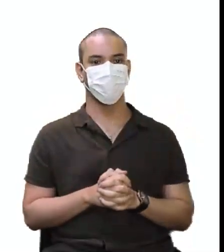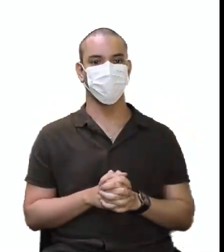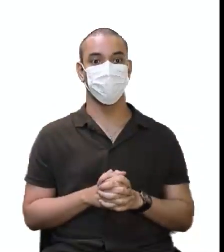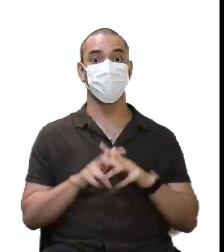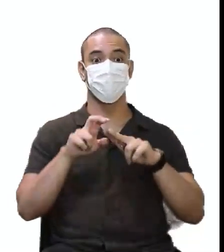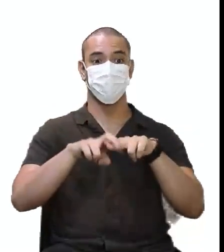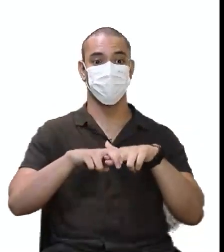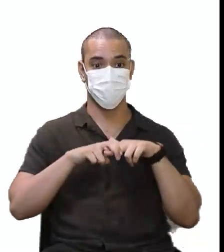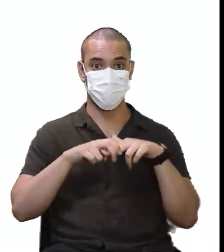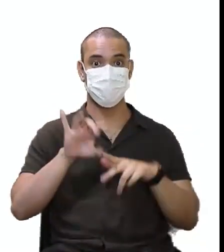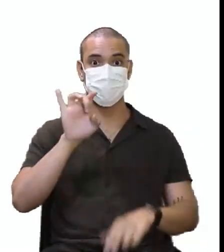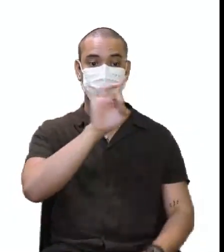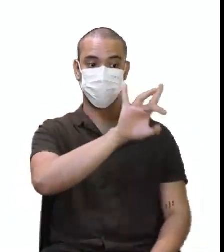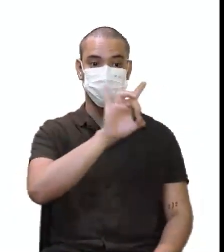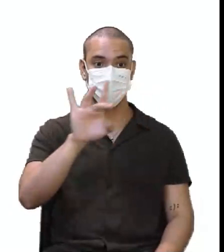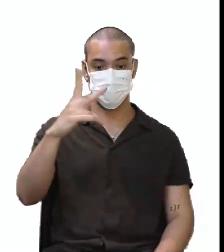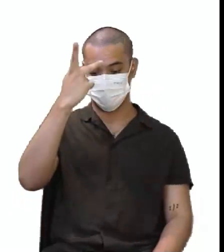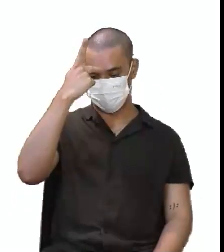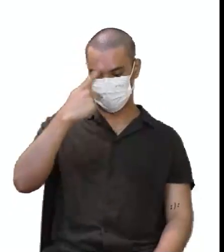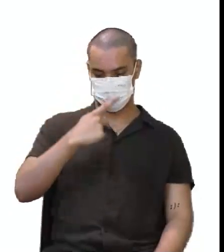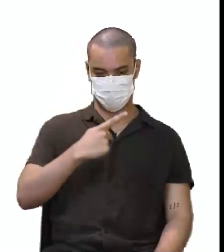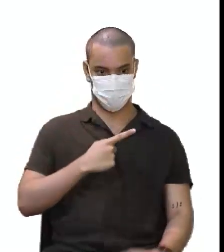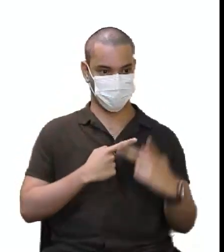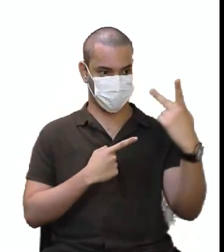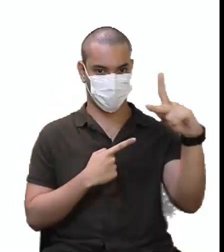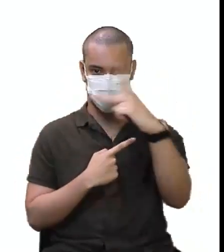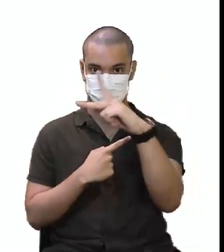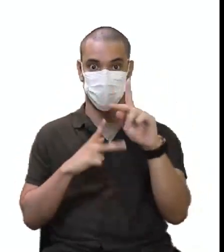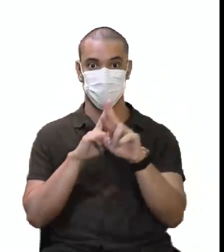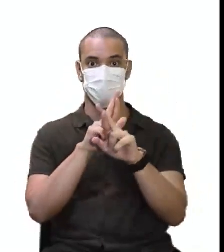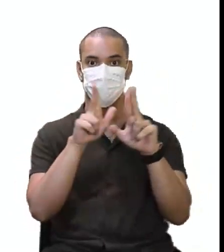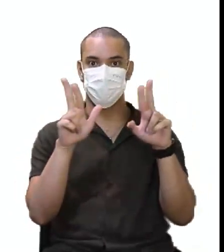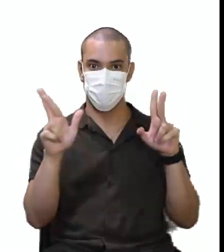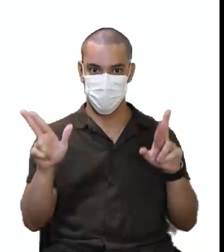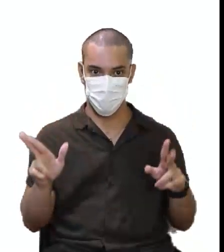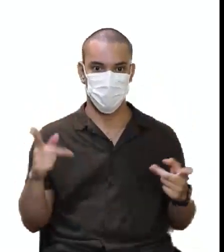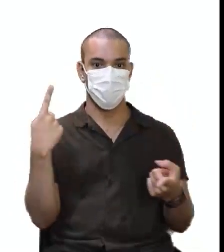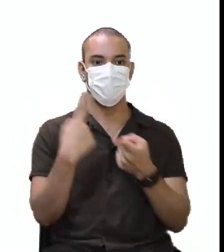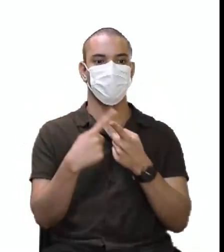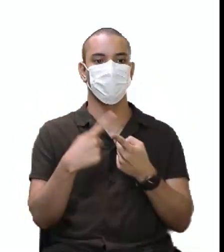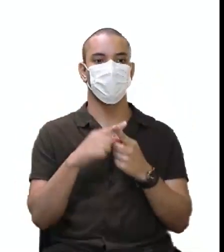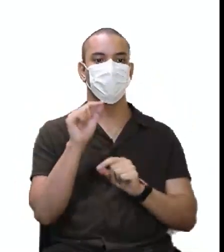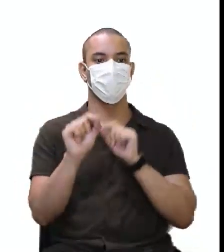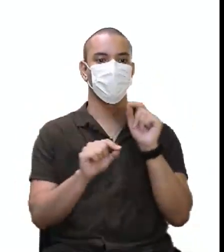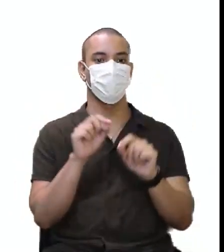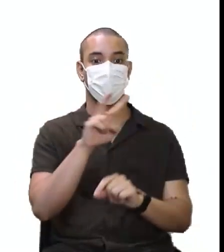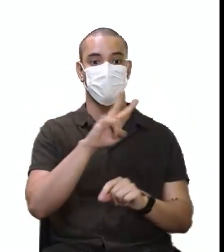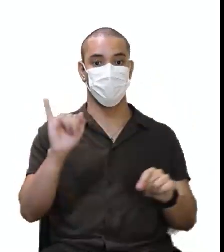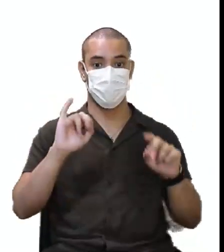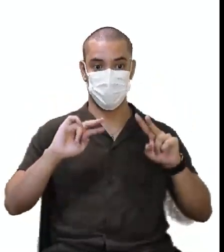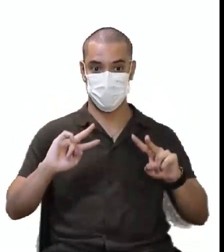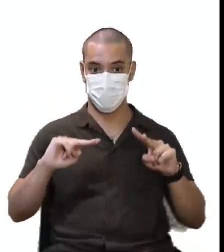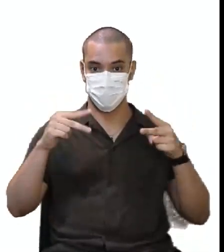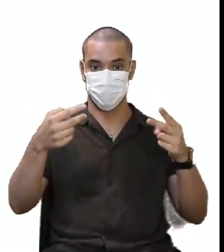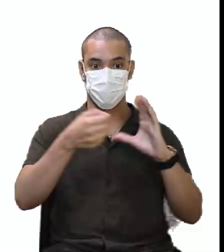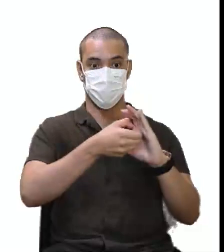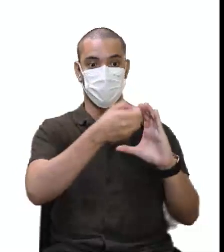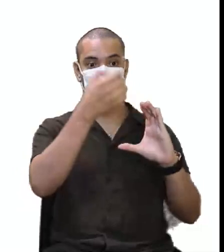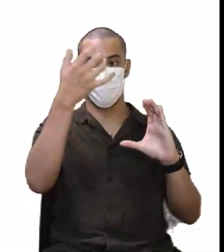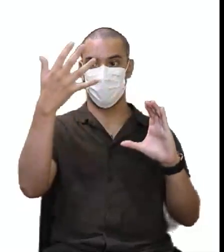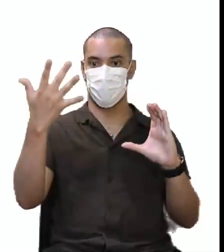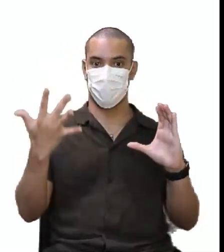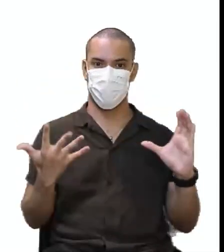a específica, na qual a hereditariedade específica é aquela na qual são transmitidas